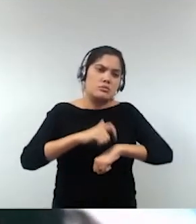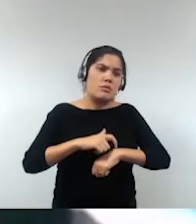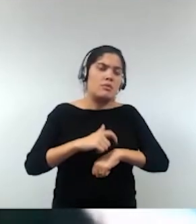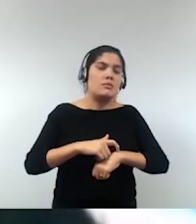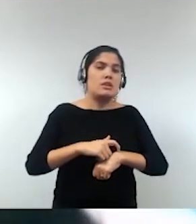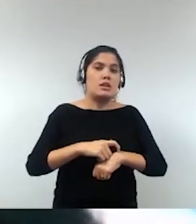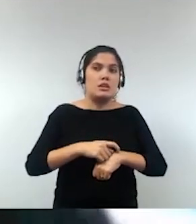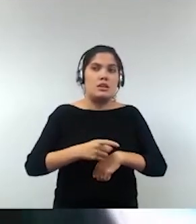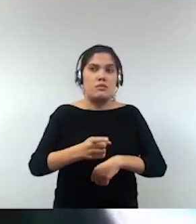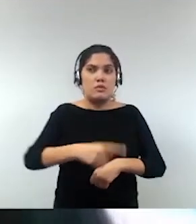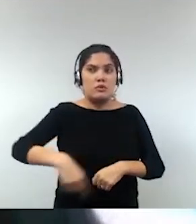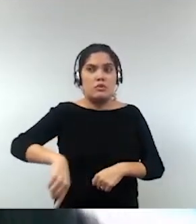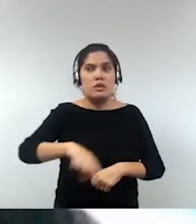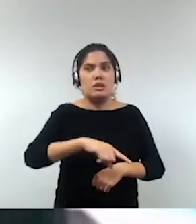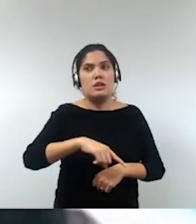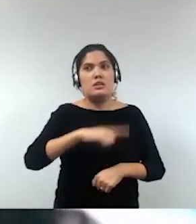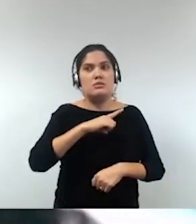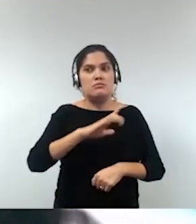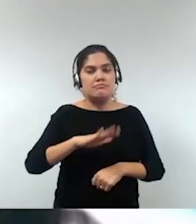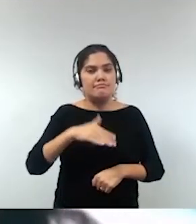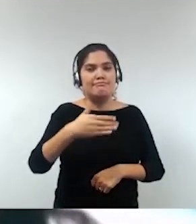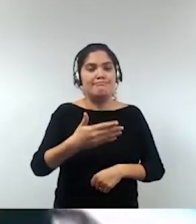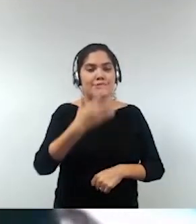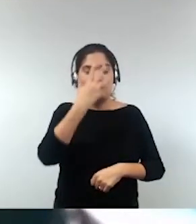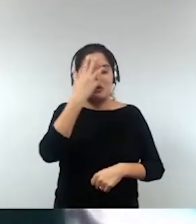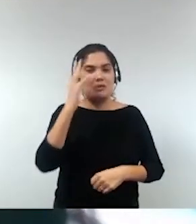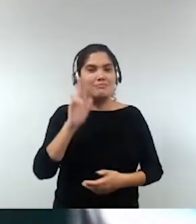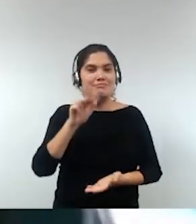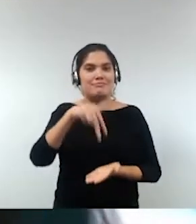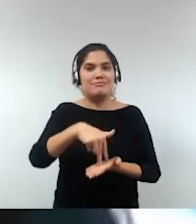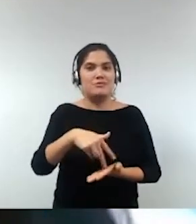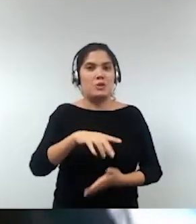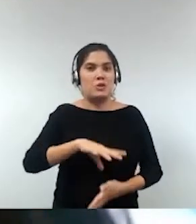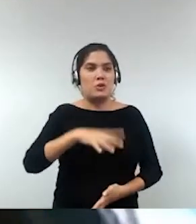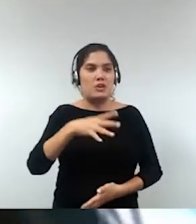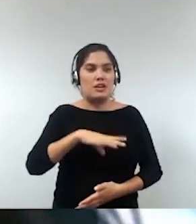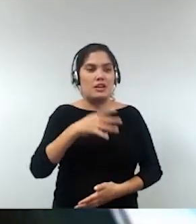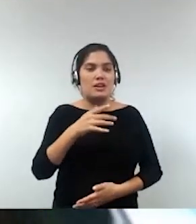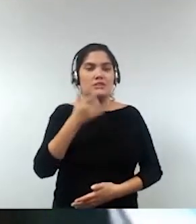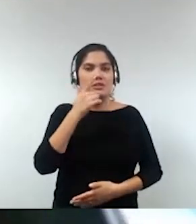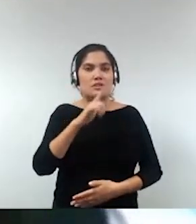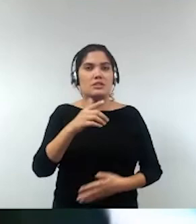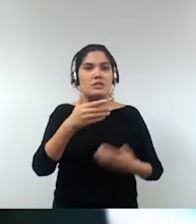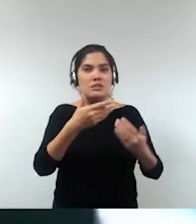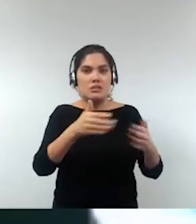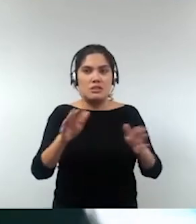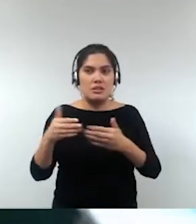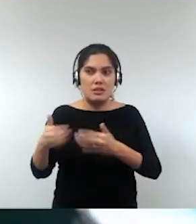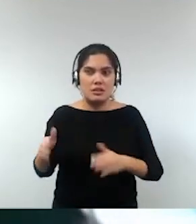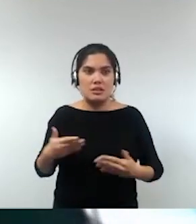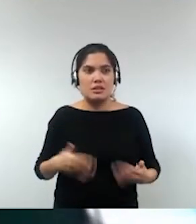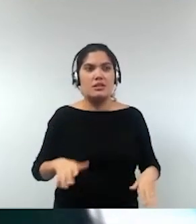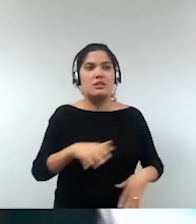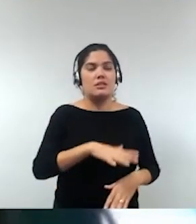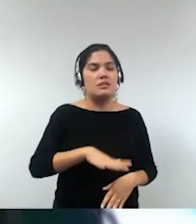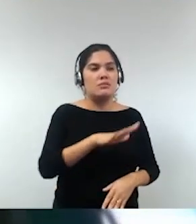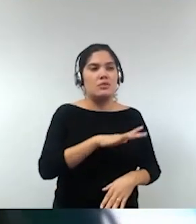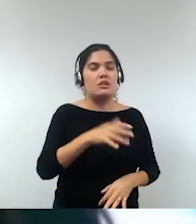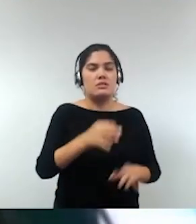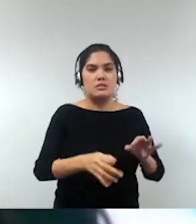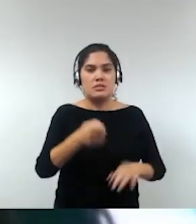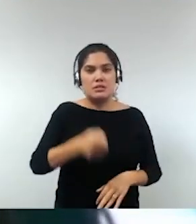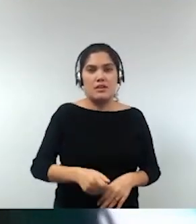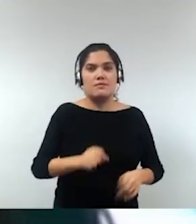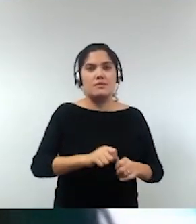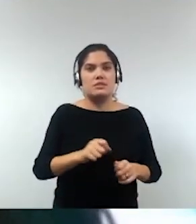esses para frente, vamos dizer assim, acabaram abrindo espaço para esses tribunais conseguirem fazer